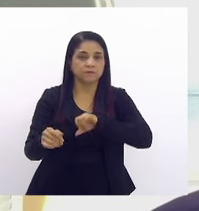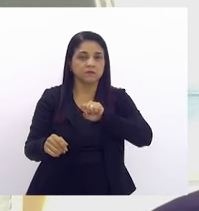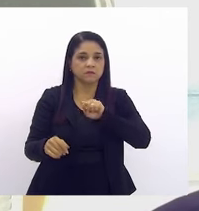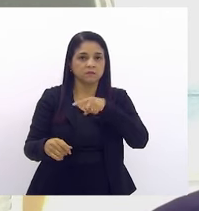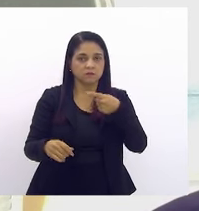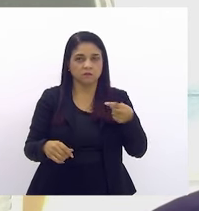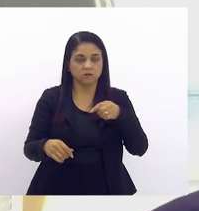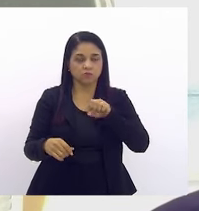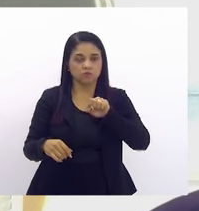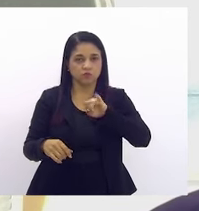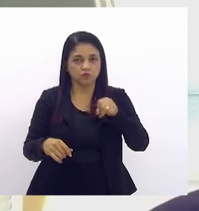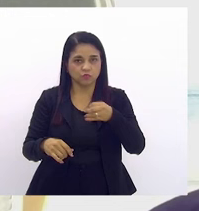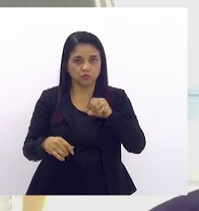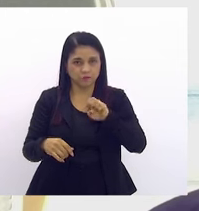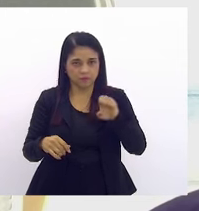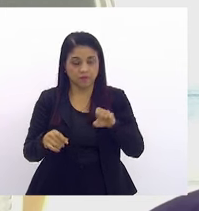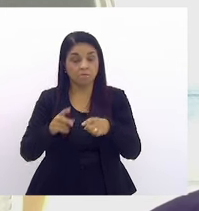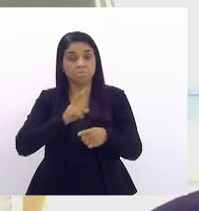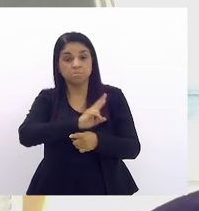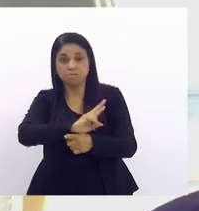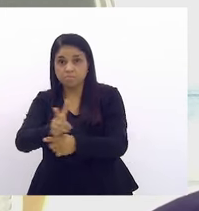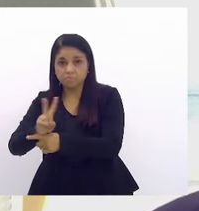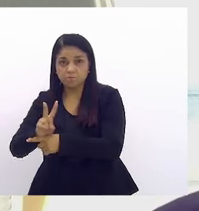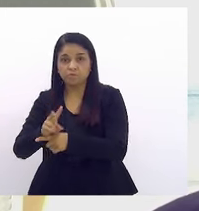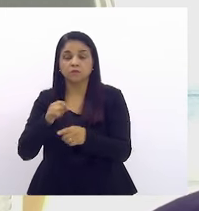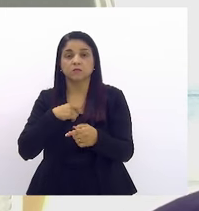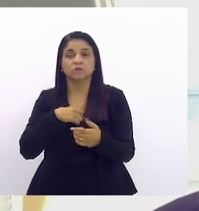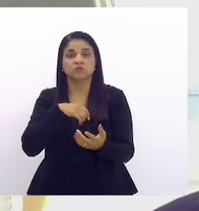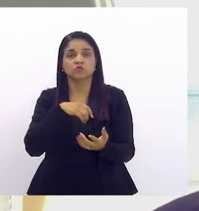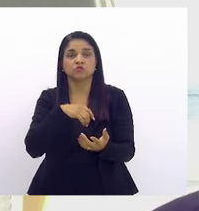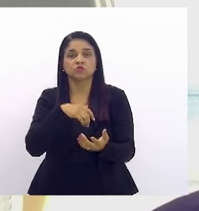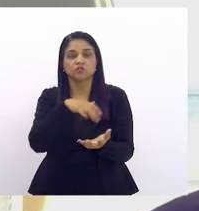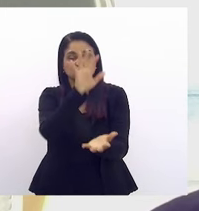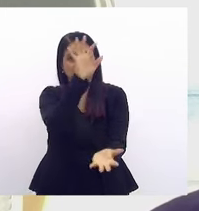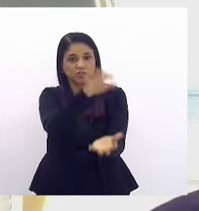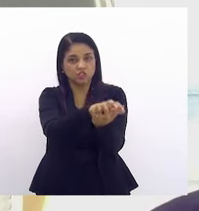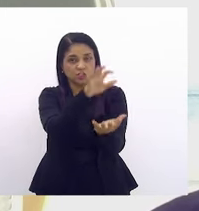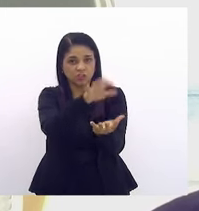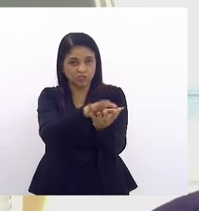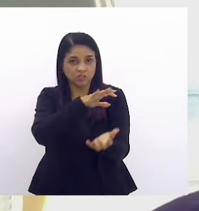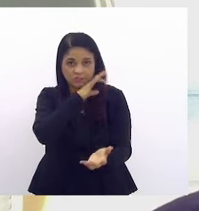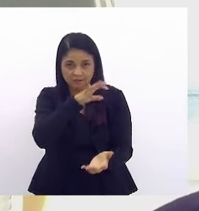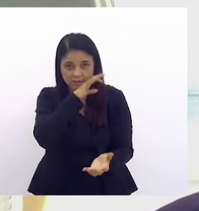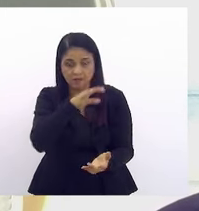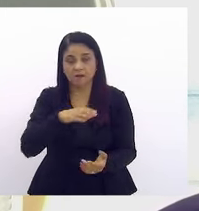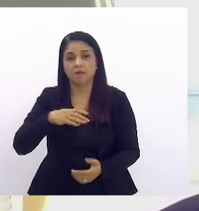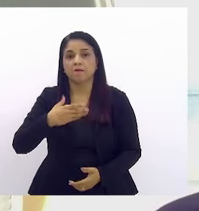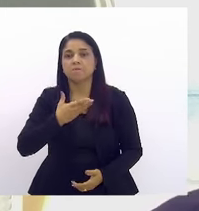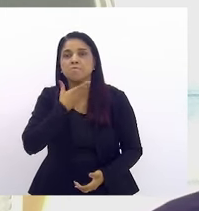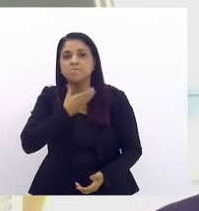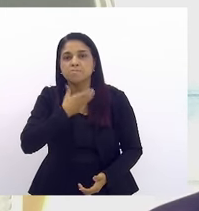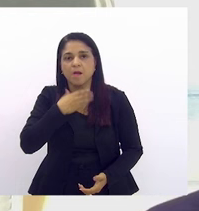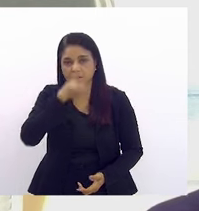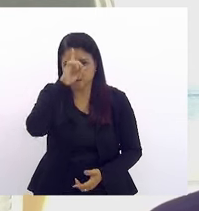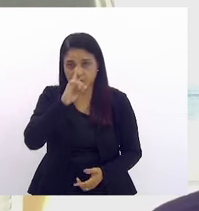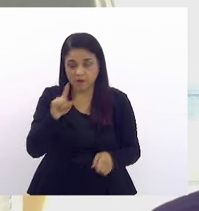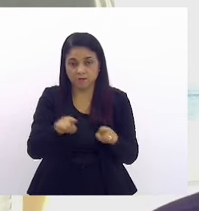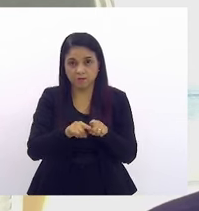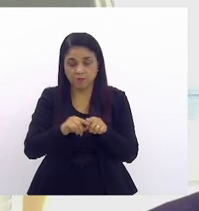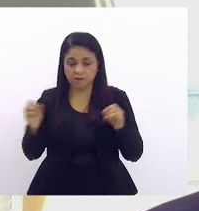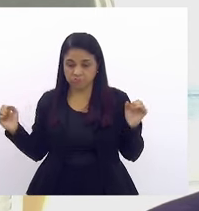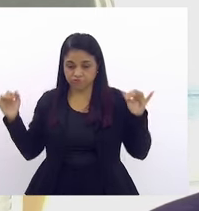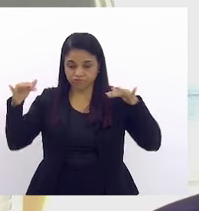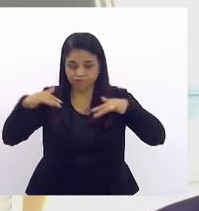Solicitamos medidas protetivas para o jacaré de papo amarelo em corpo hídrico no loteamento Mano Monela, que deságua na Lagoa de Maricá,